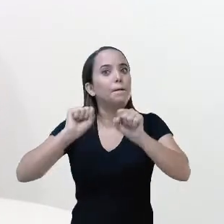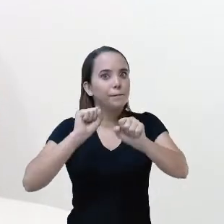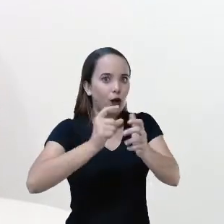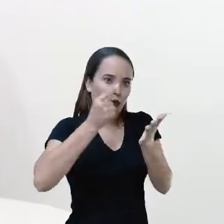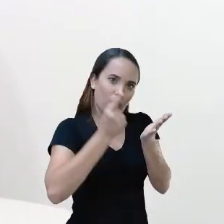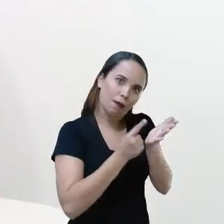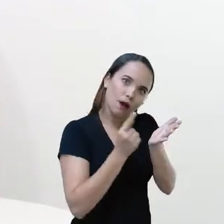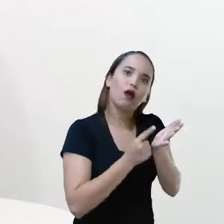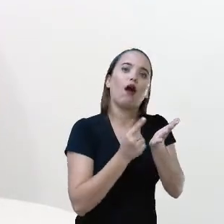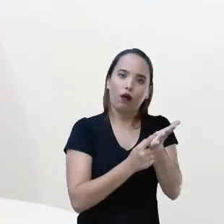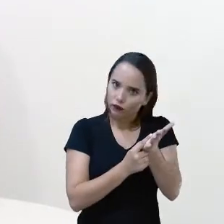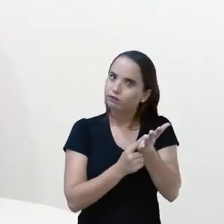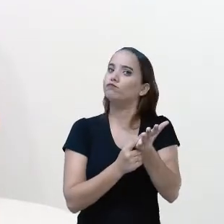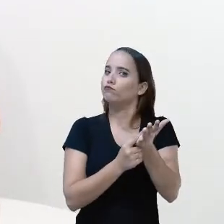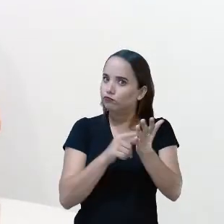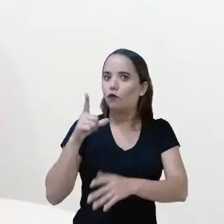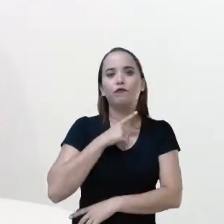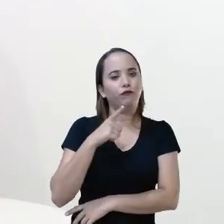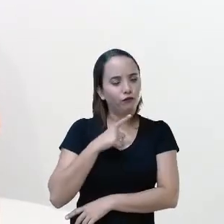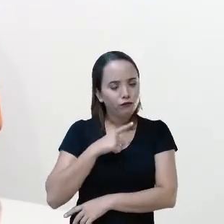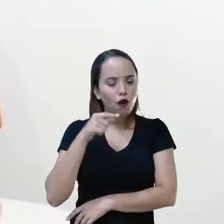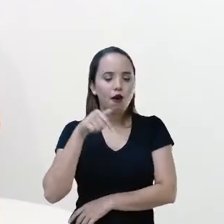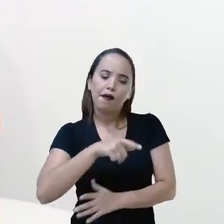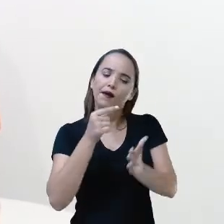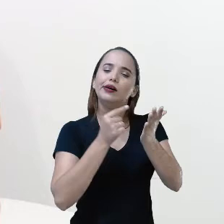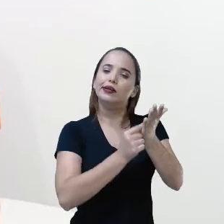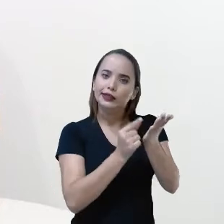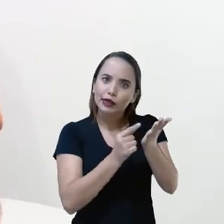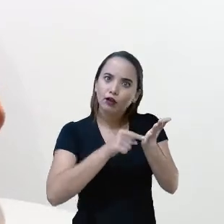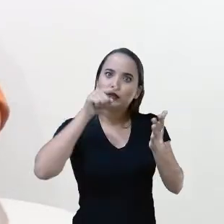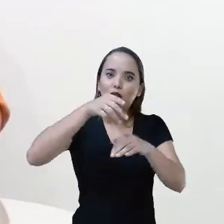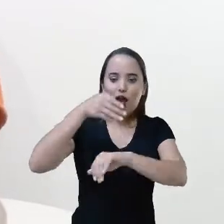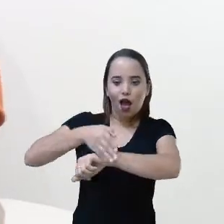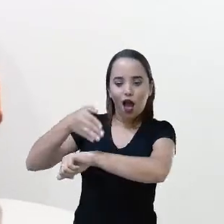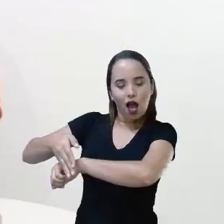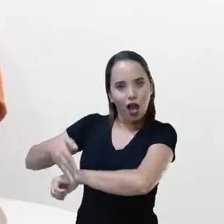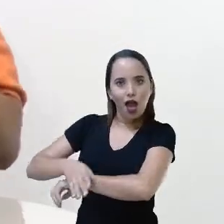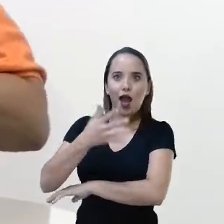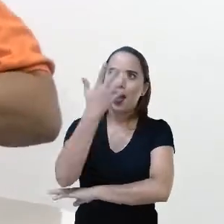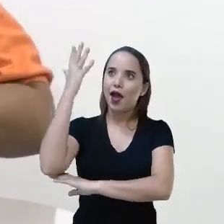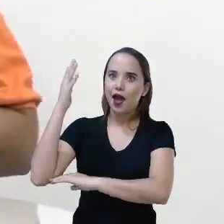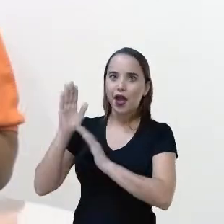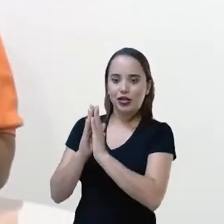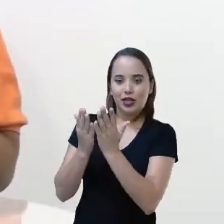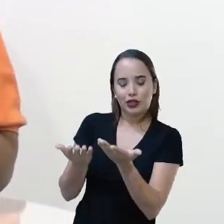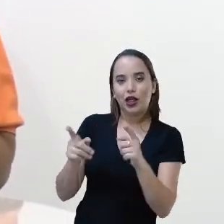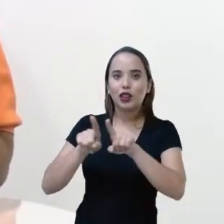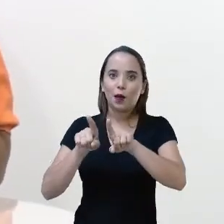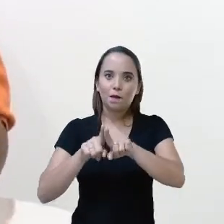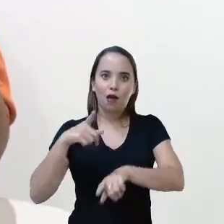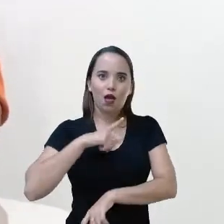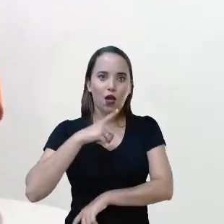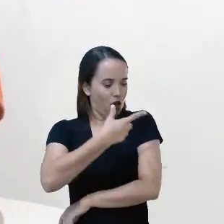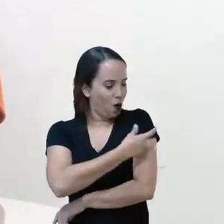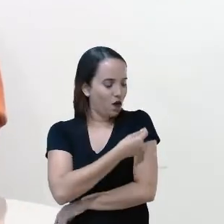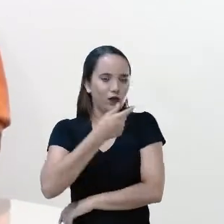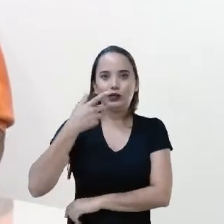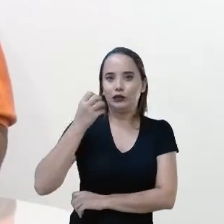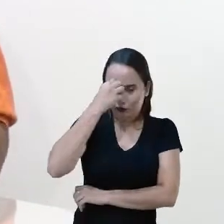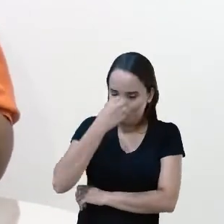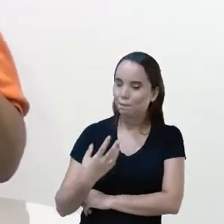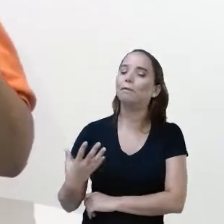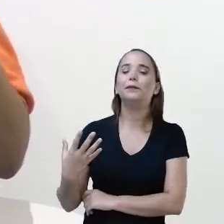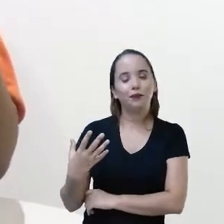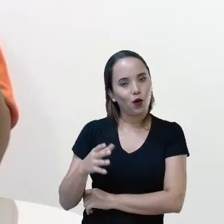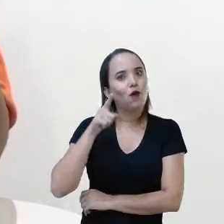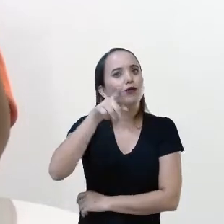Educar Recife, tá certo? Tem lá na plataforma já Árvore de Livros. Você procura lá pelo livro Vacina é Tudo de Bom. Como você já assistiu na primeira